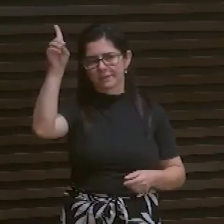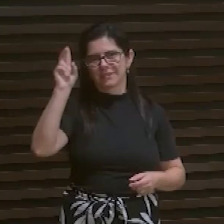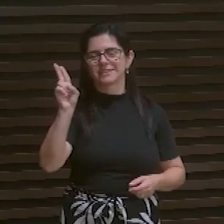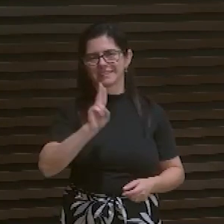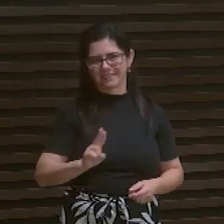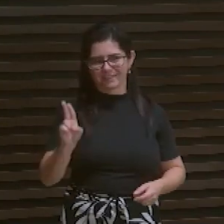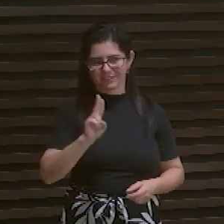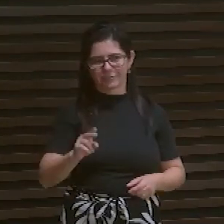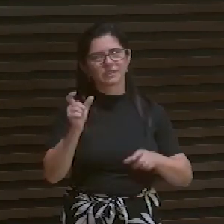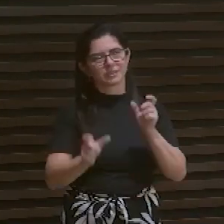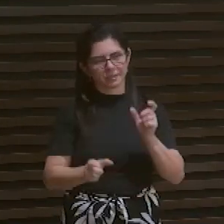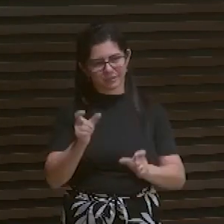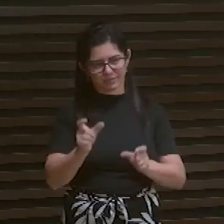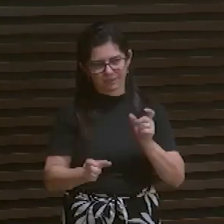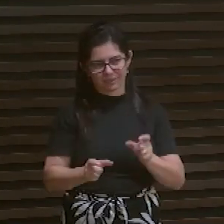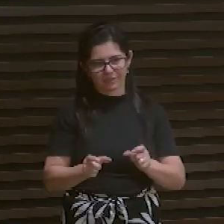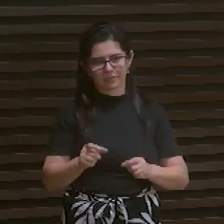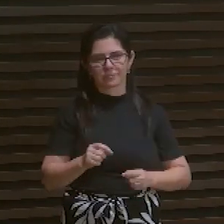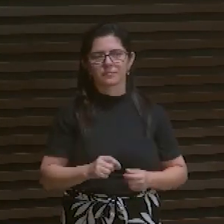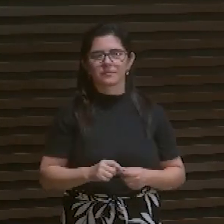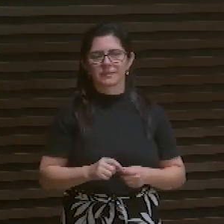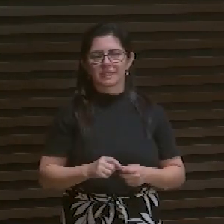Se Deus os usa, é a Deus a glória.